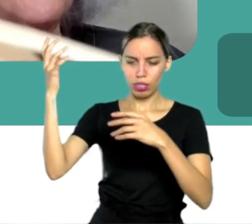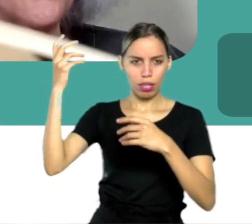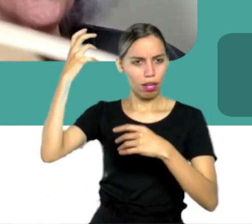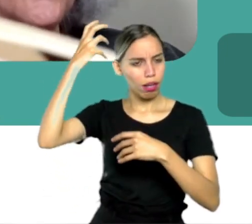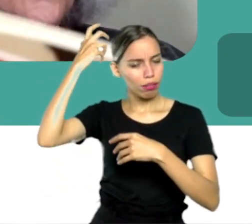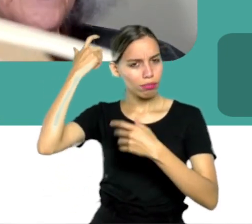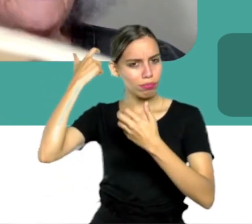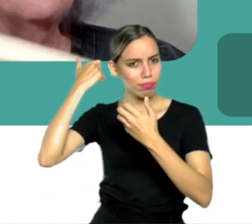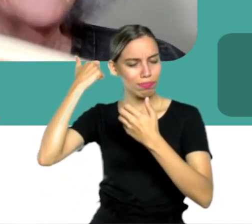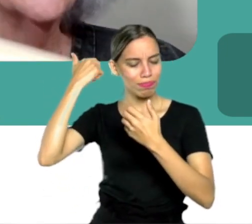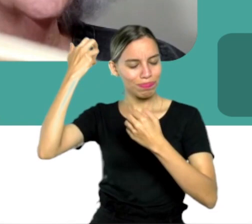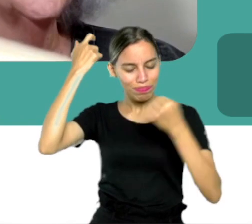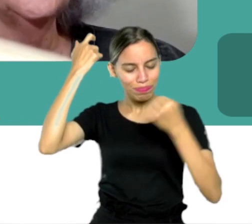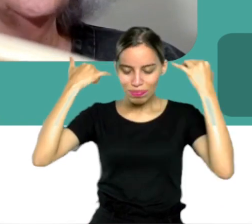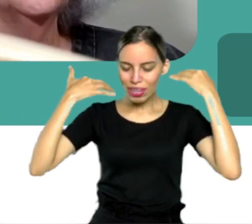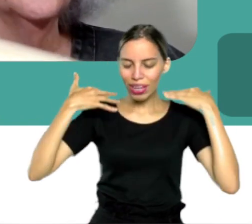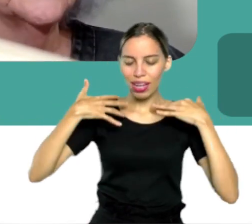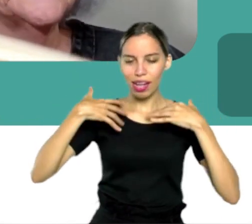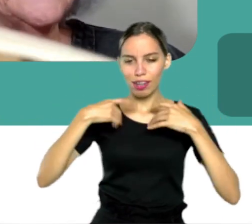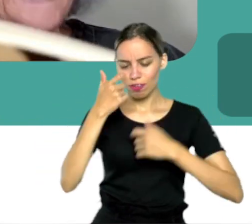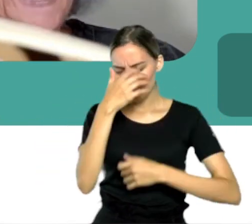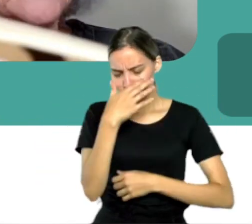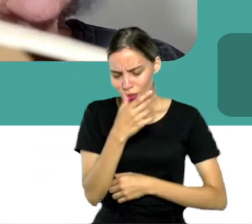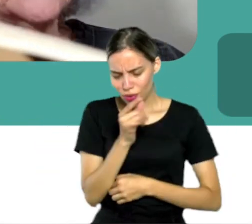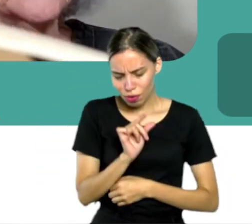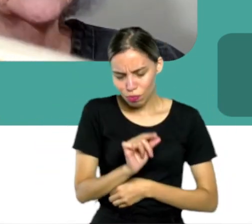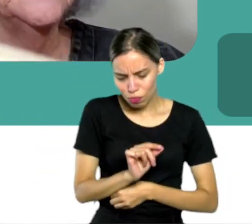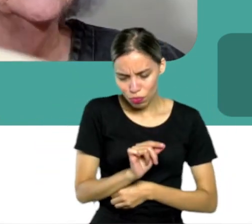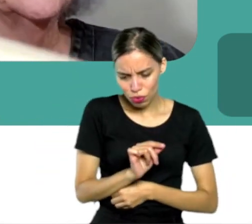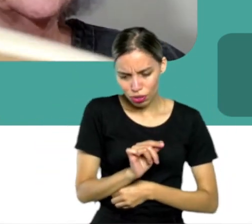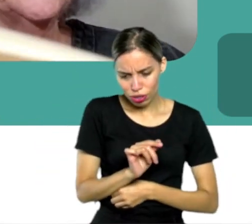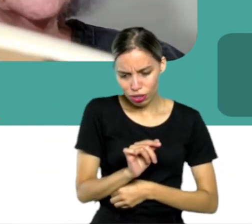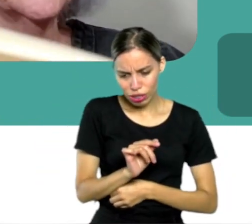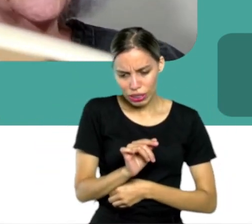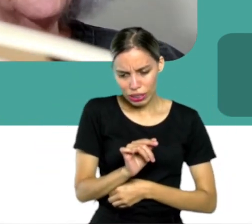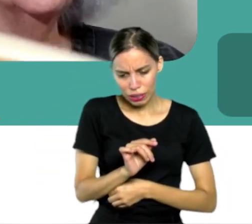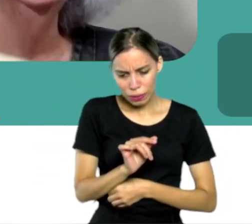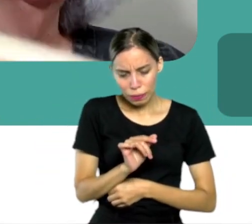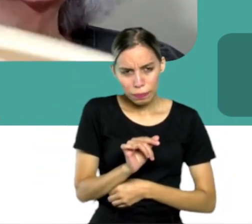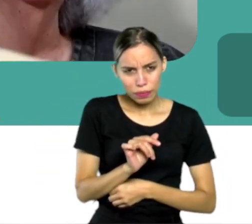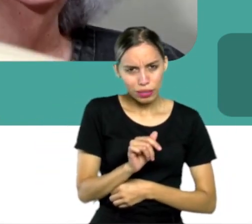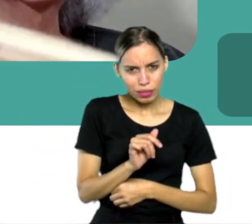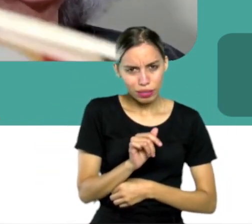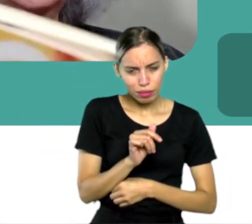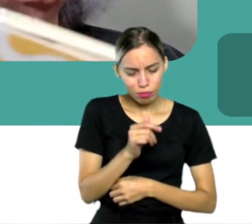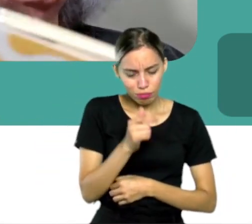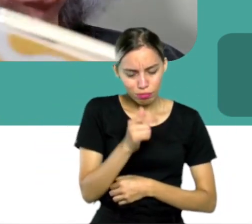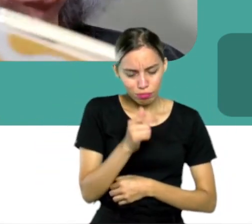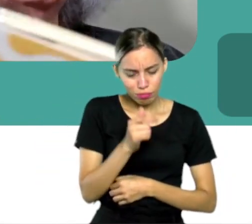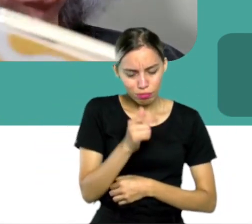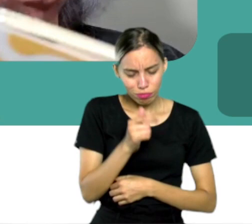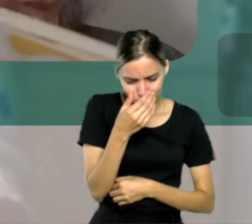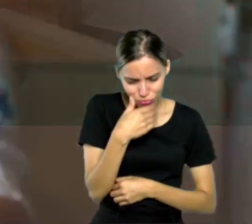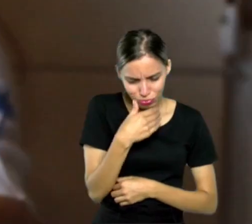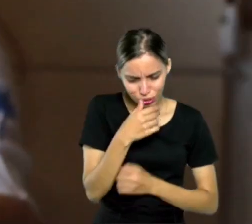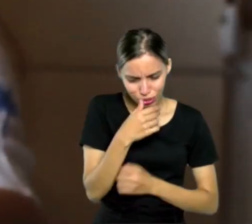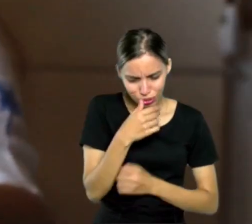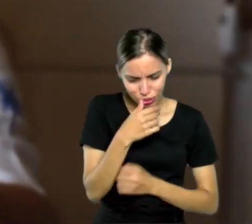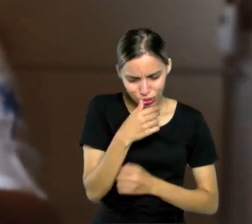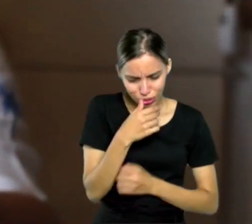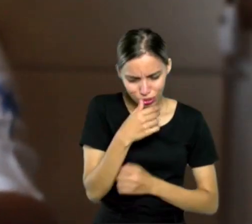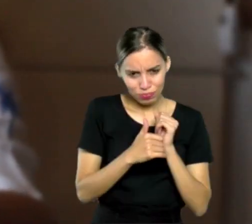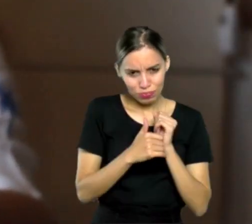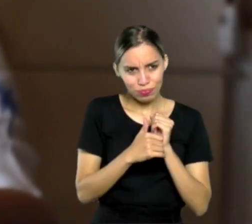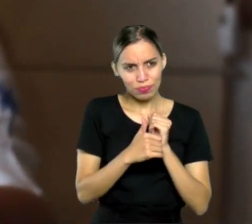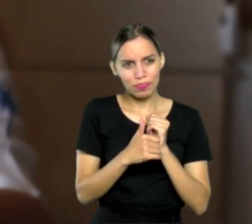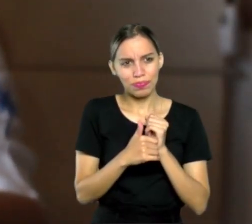um pouco, baixinho, sem garças. Tristezas são brumas, são minas sem mar.